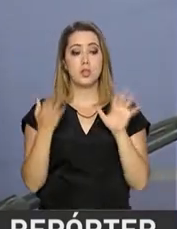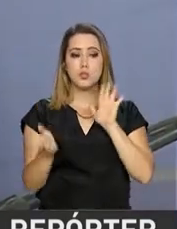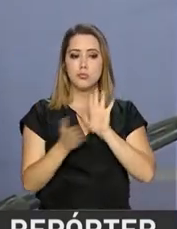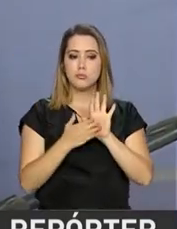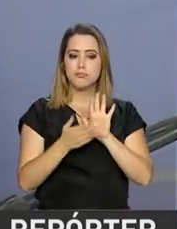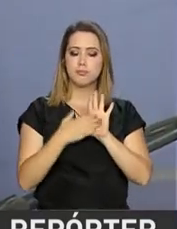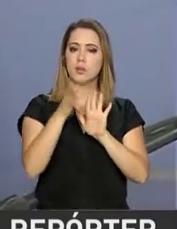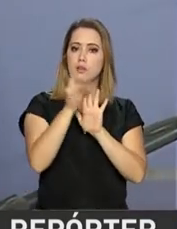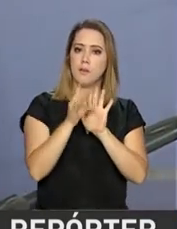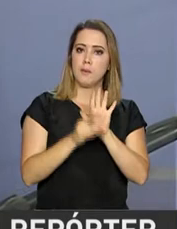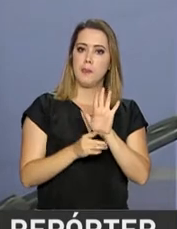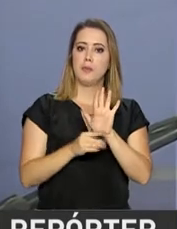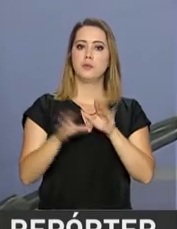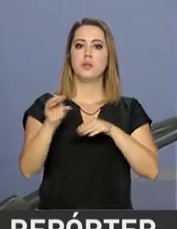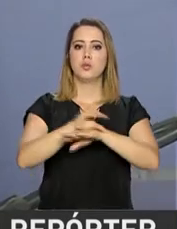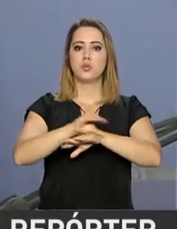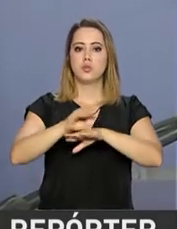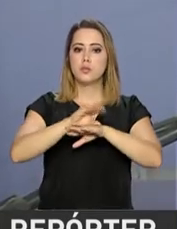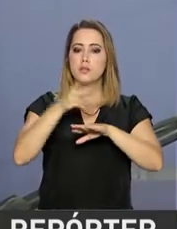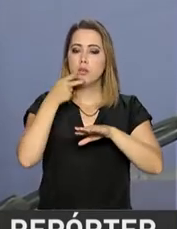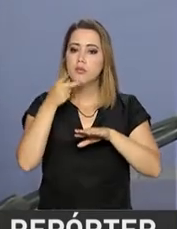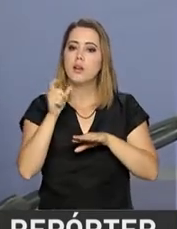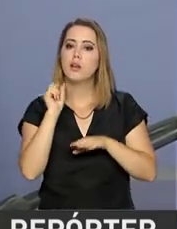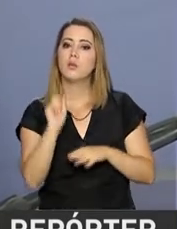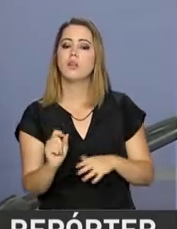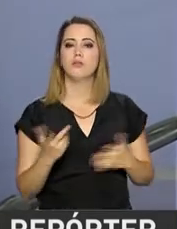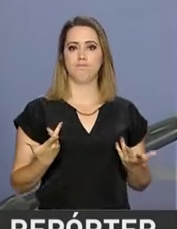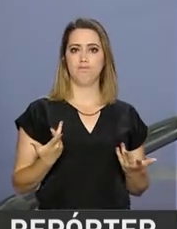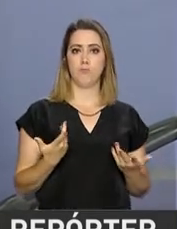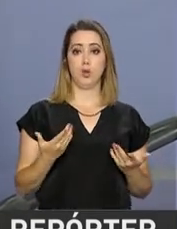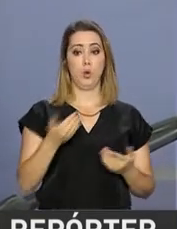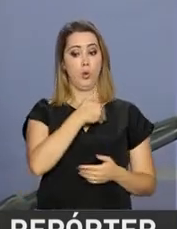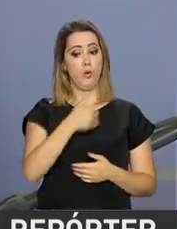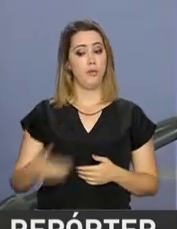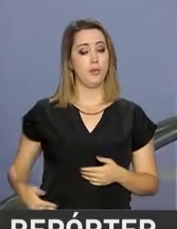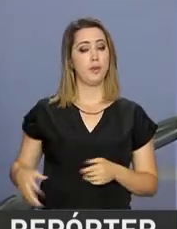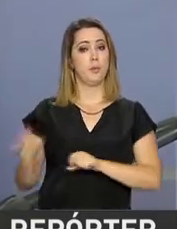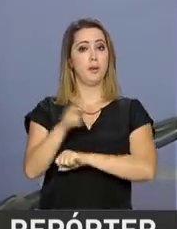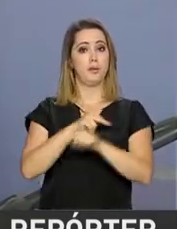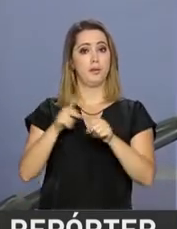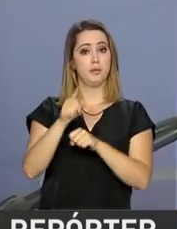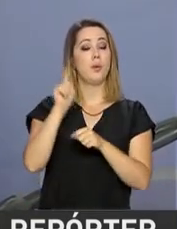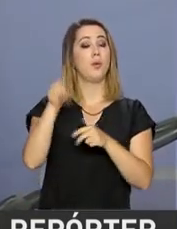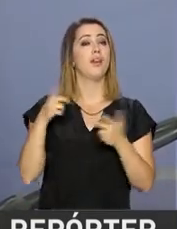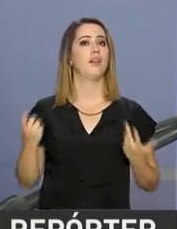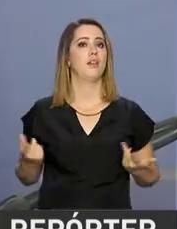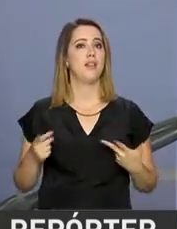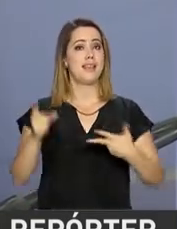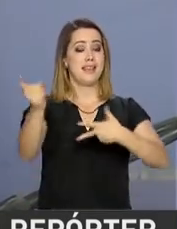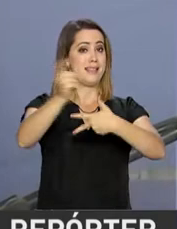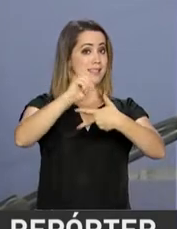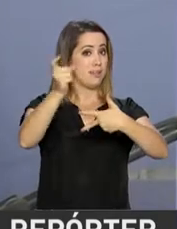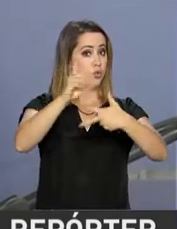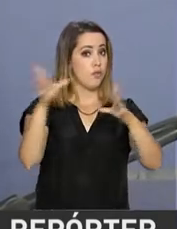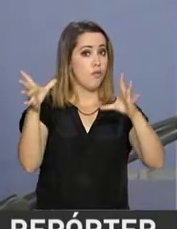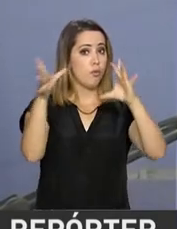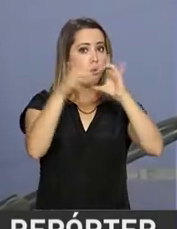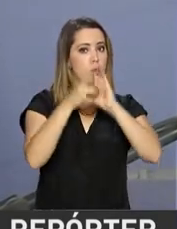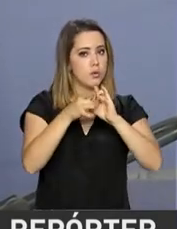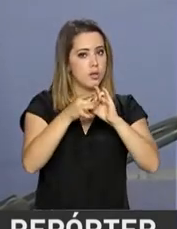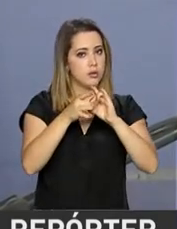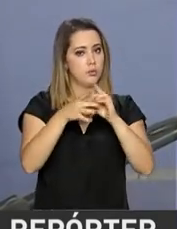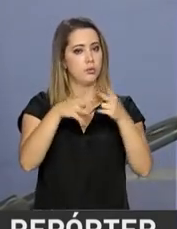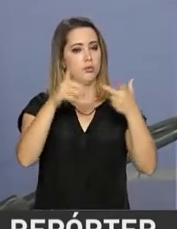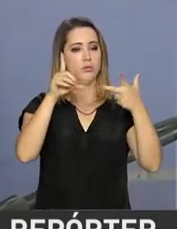já revela ou seja quem governa o país é o executivo juntamente com o poder